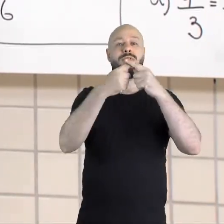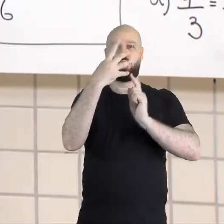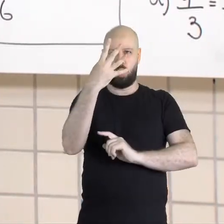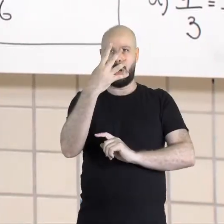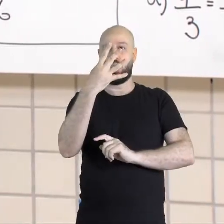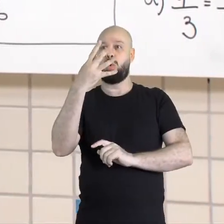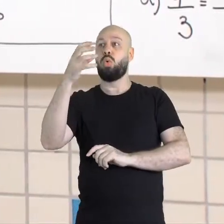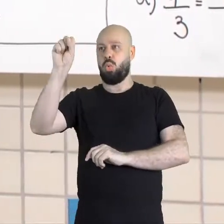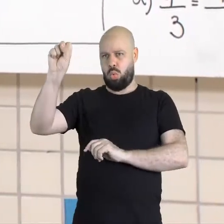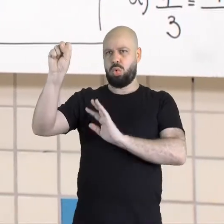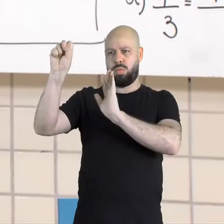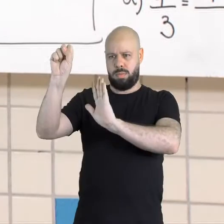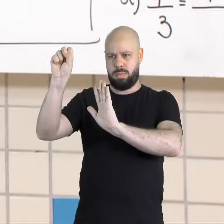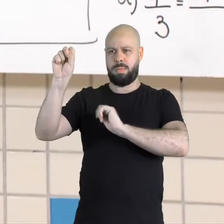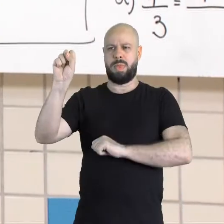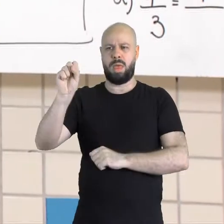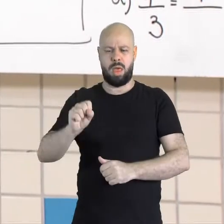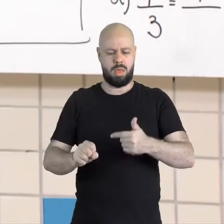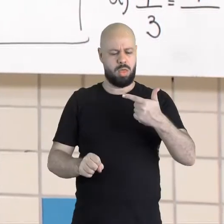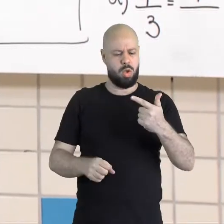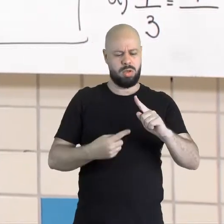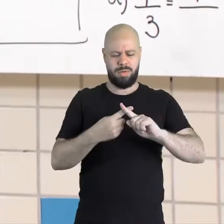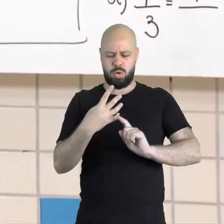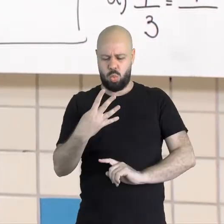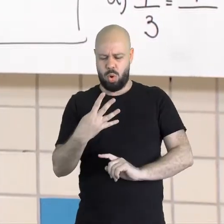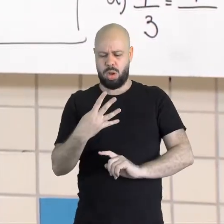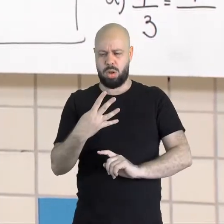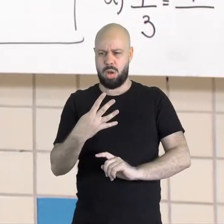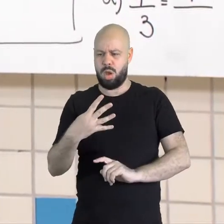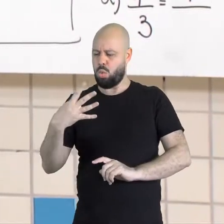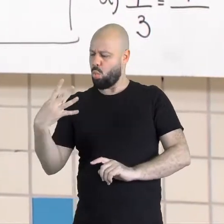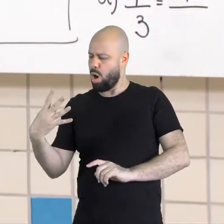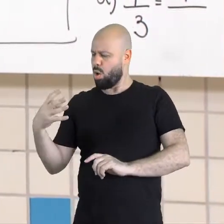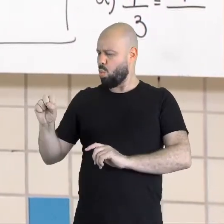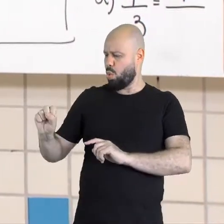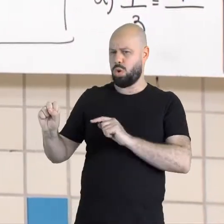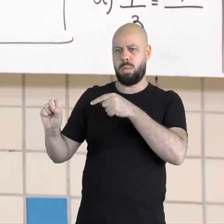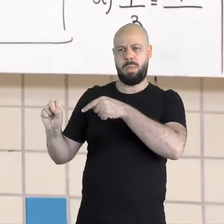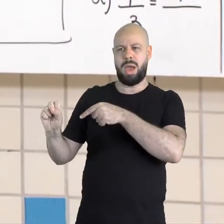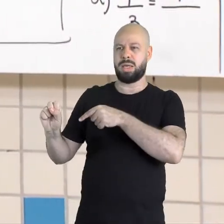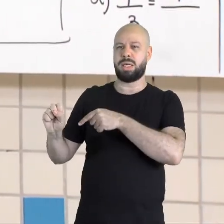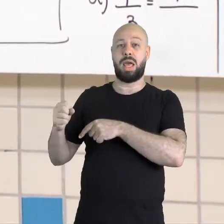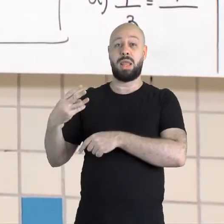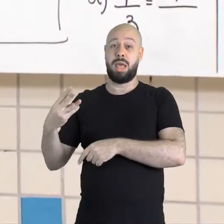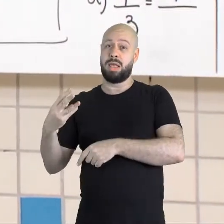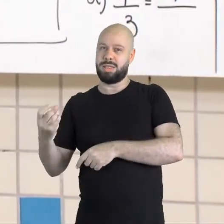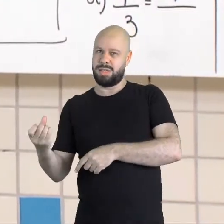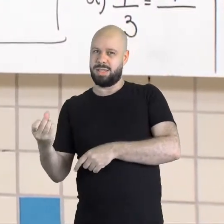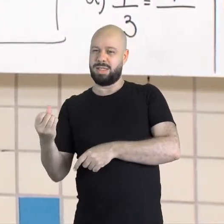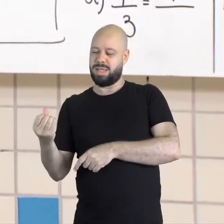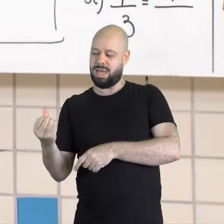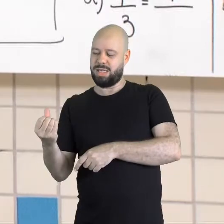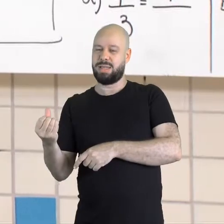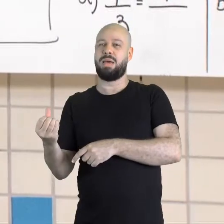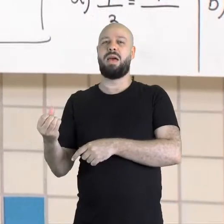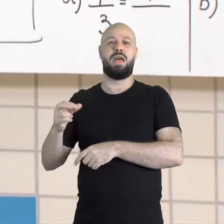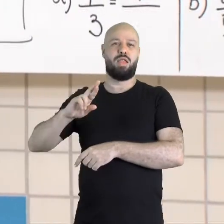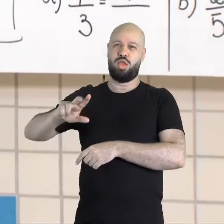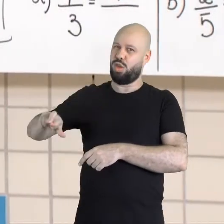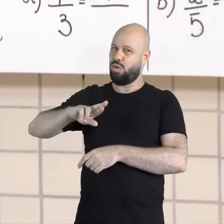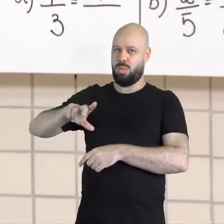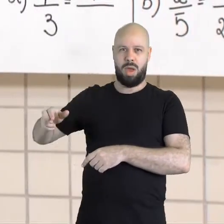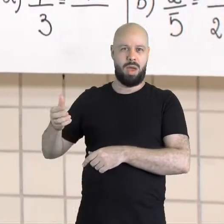vezes 4, 8. 12 vezes 4 é 48. Eu não encontrei 36. Então, não é